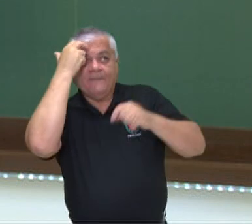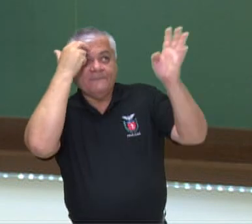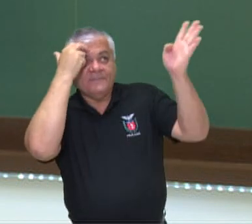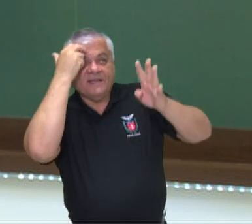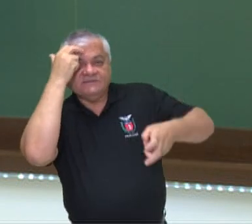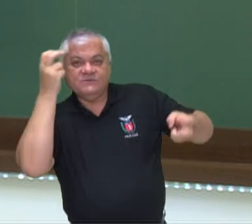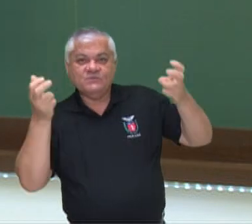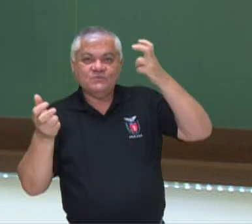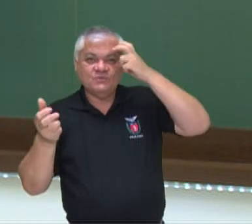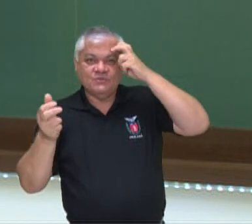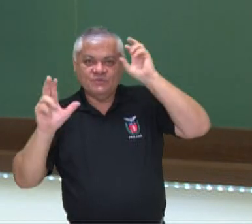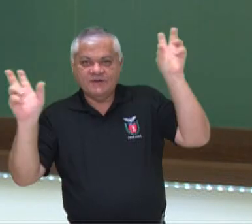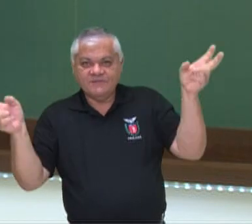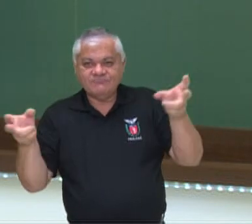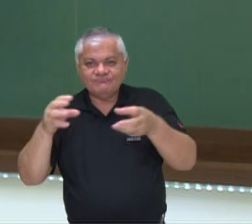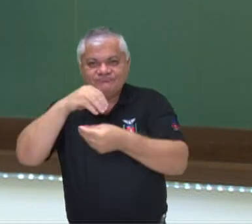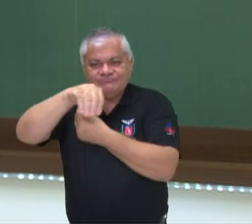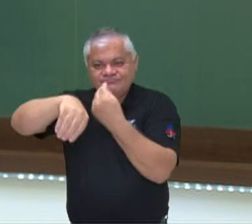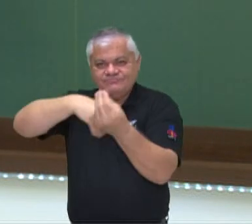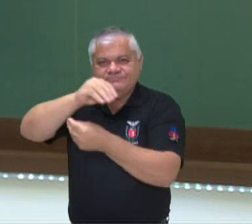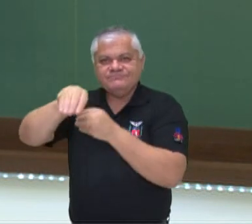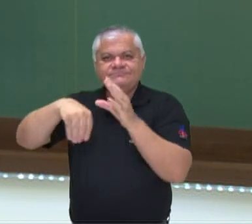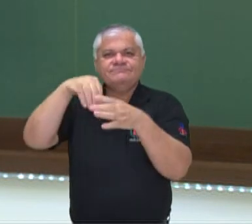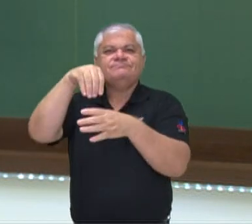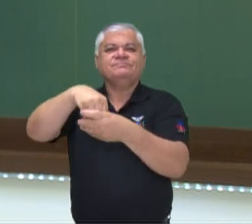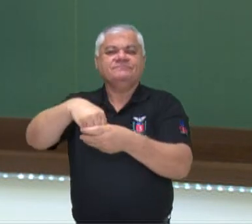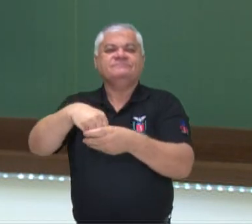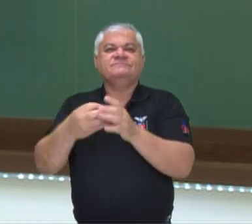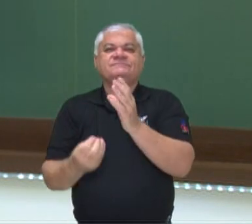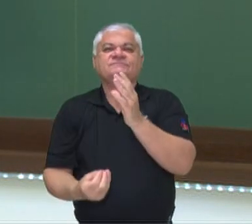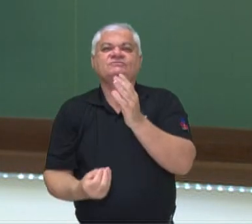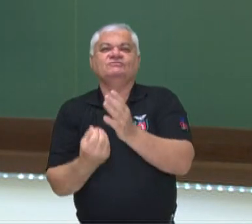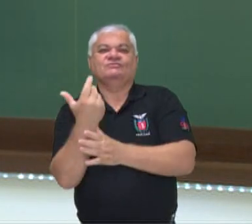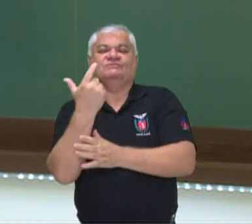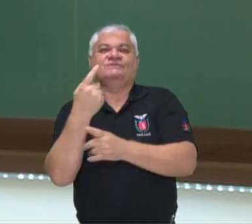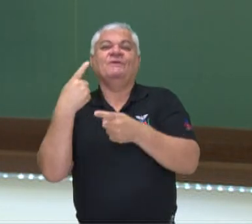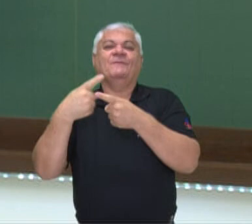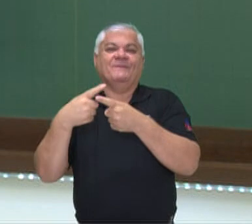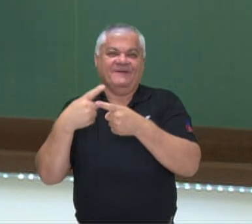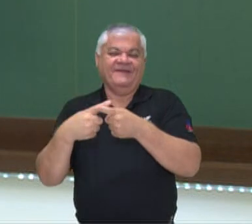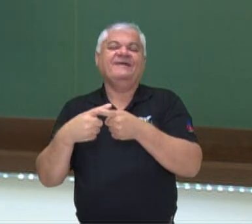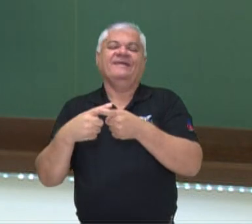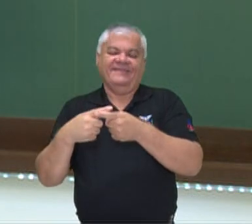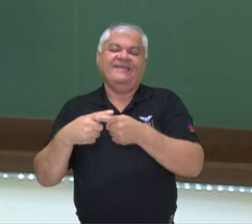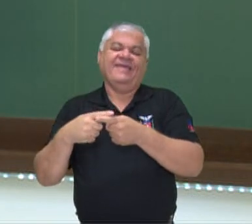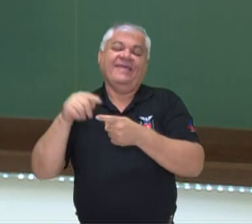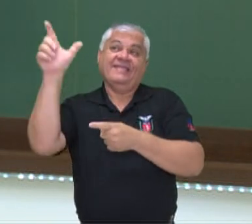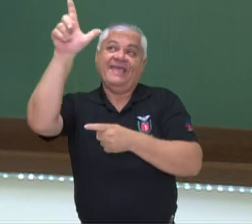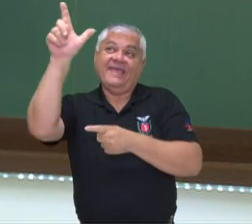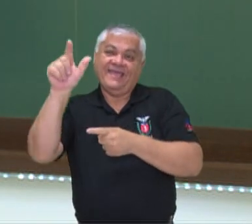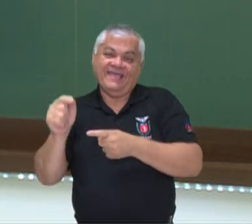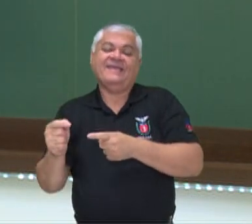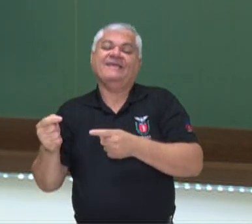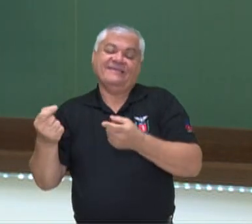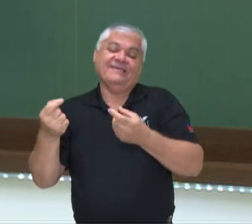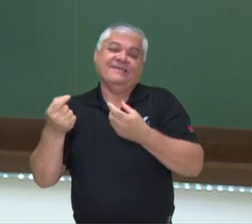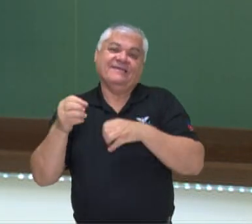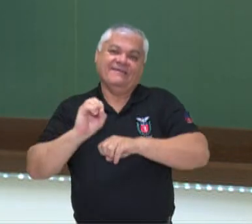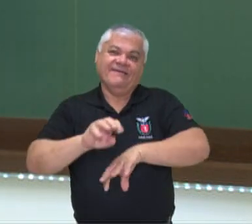origem, né, nos descendentes dos povos africanos que